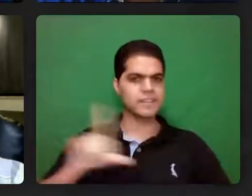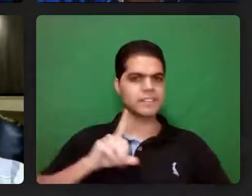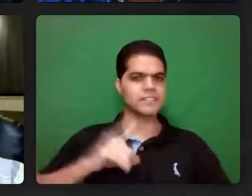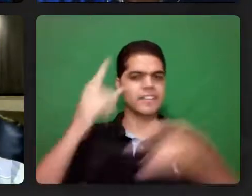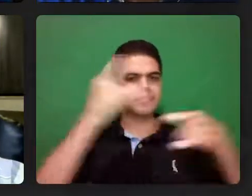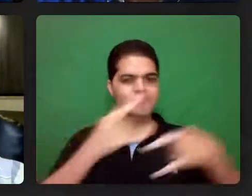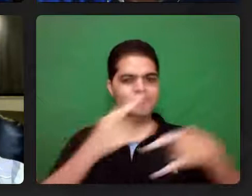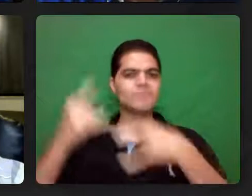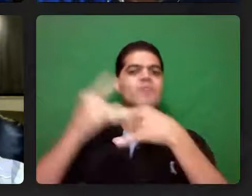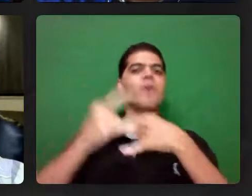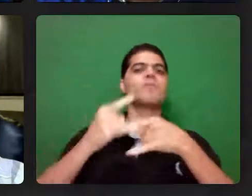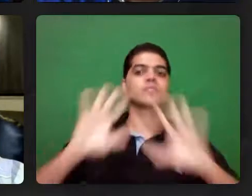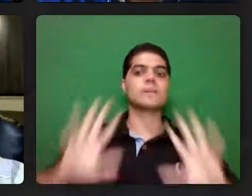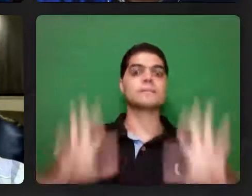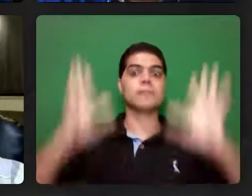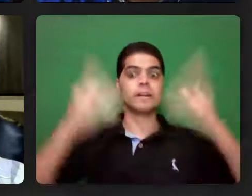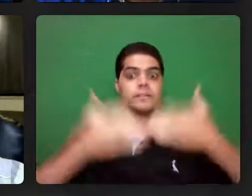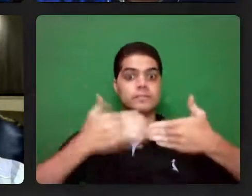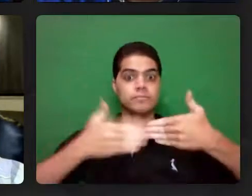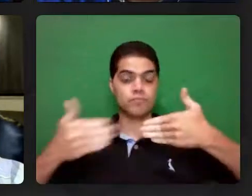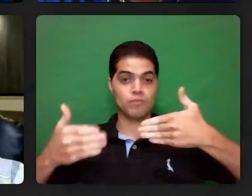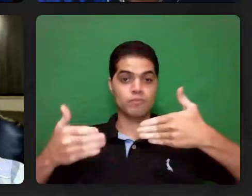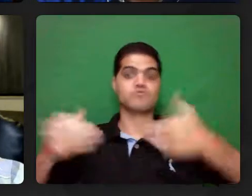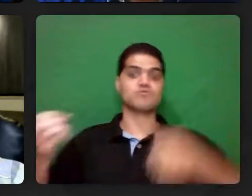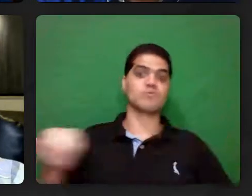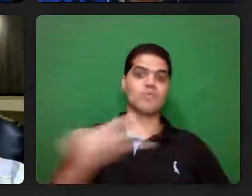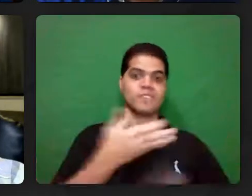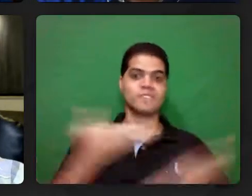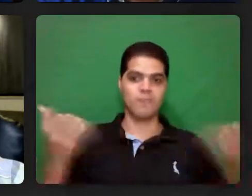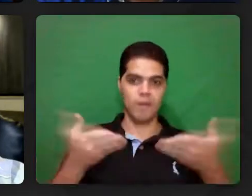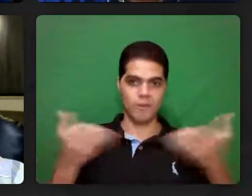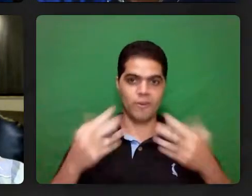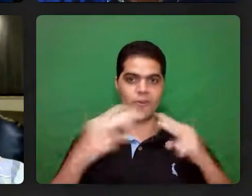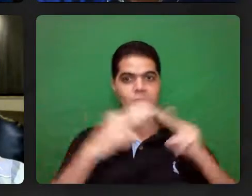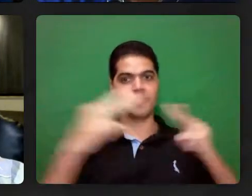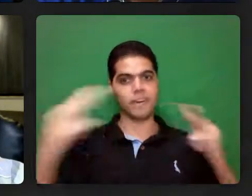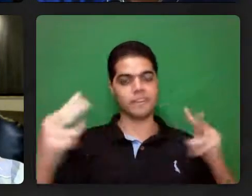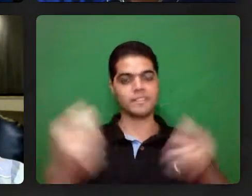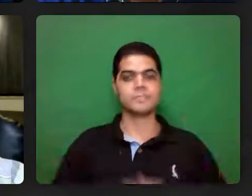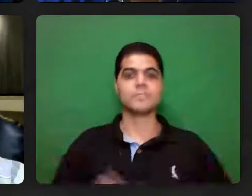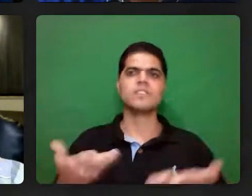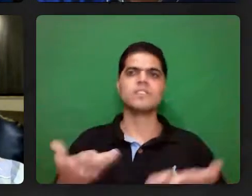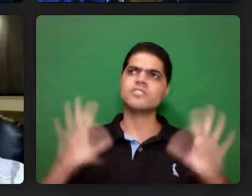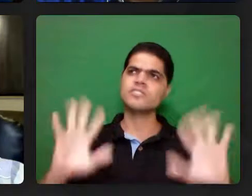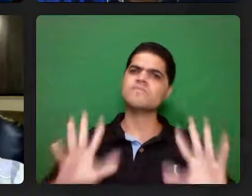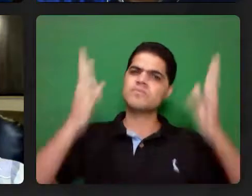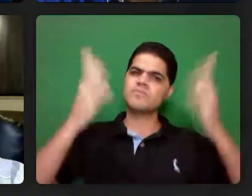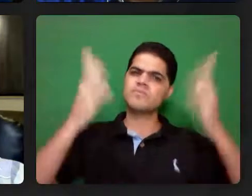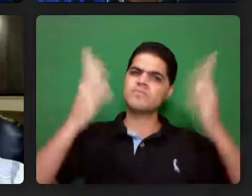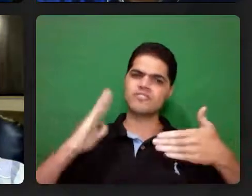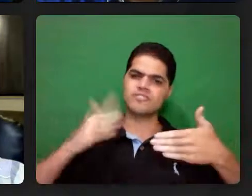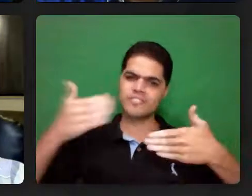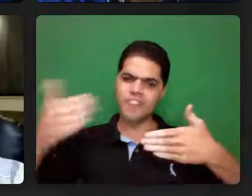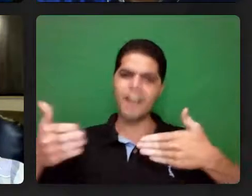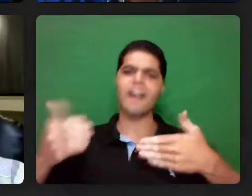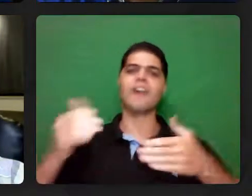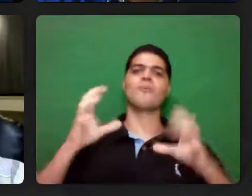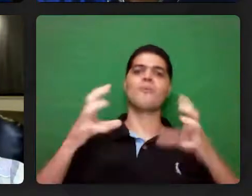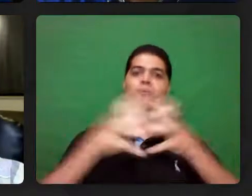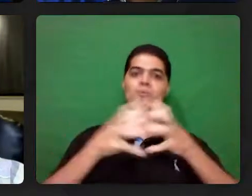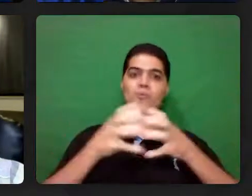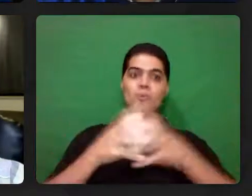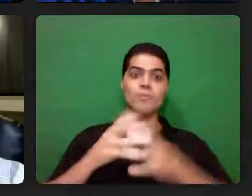de inovação online, como essa daqui. E a gente já realizou aí vários eventos, inclusive com o Grupo Boticário, com o governo do